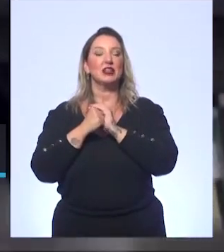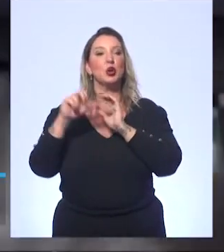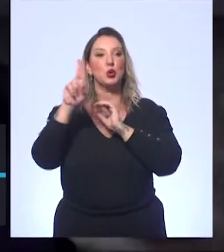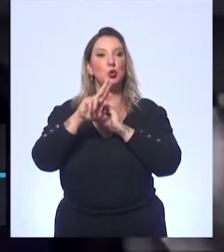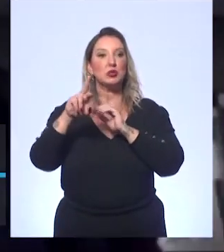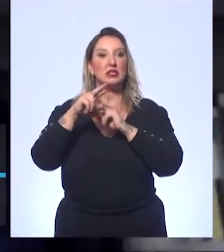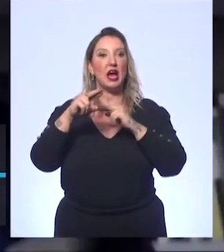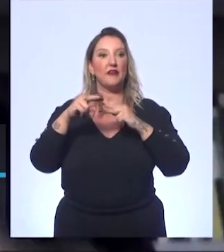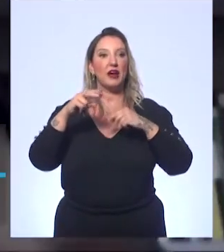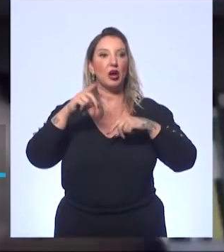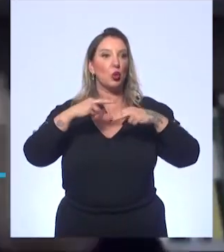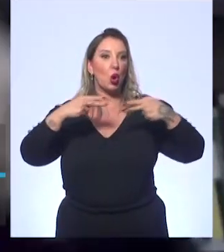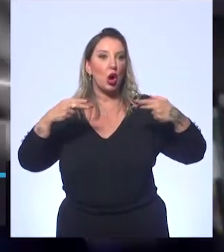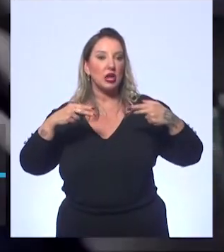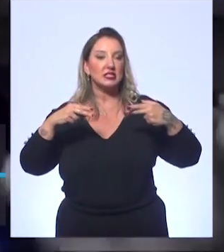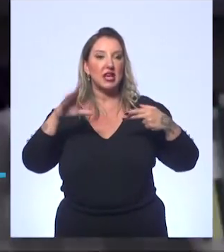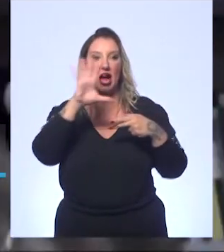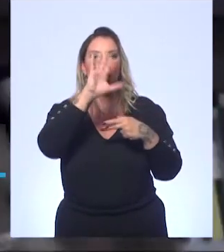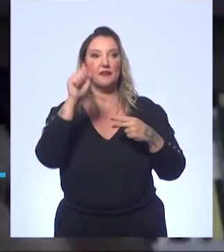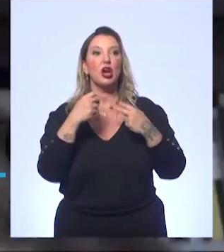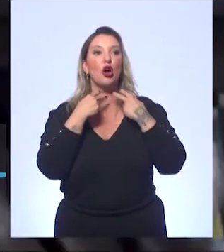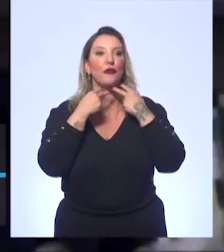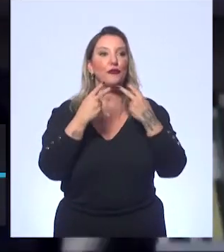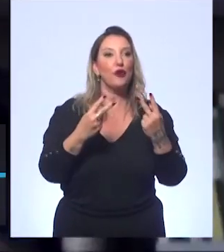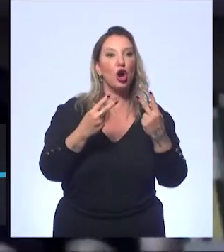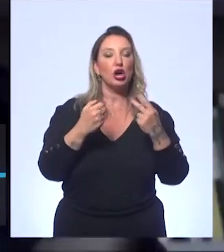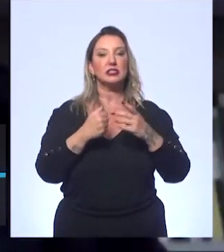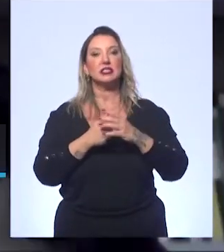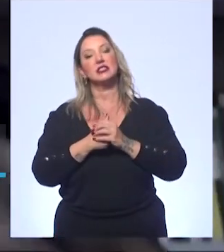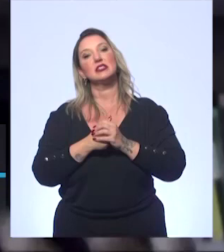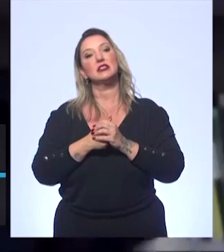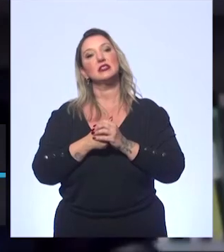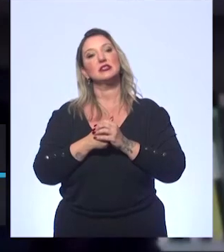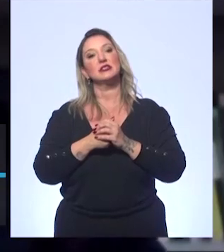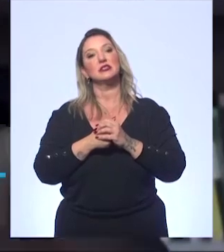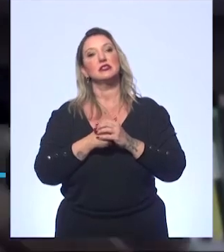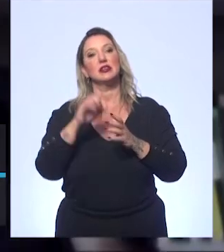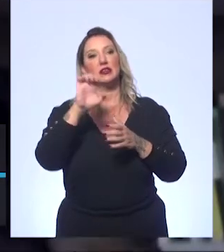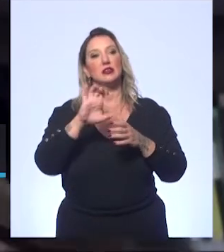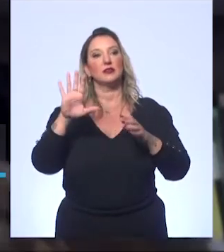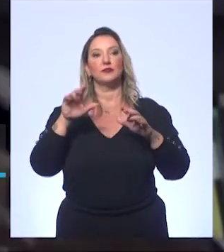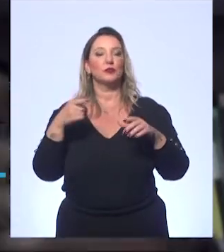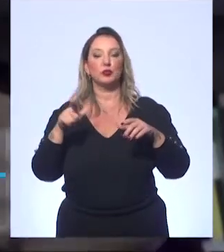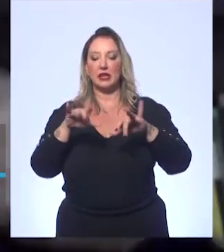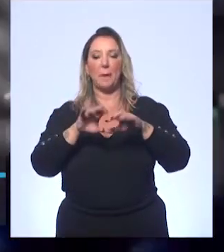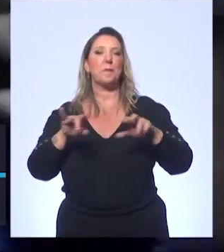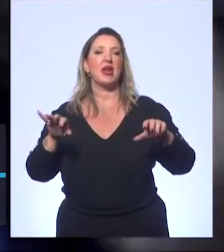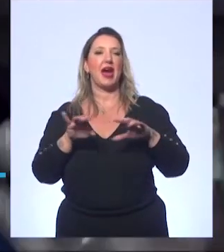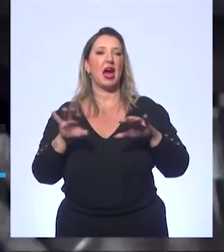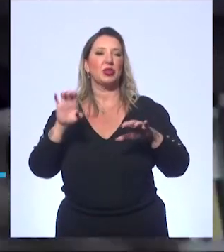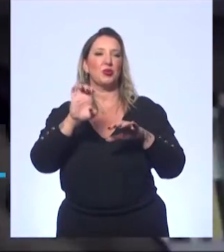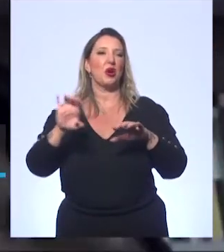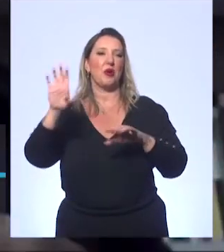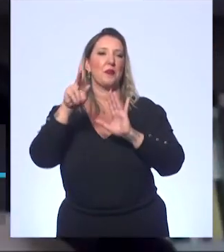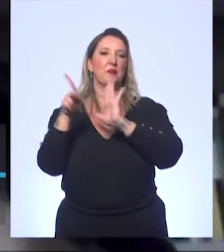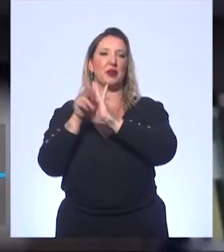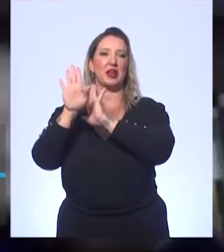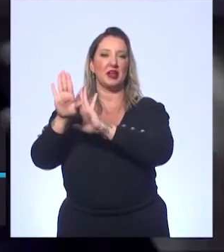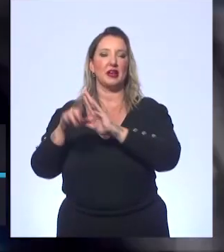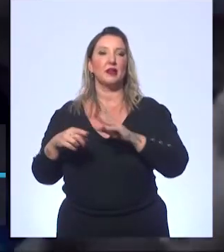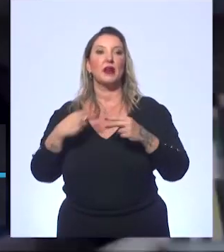instrumentos africanos, as vozes, sem aqueles instrumentos eurocêntricos como o piano, mas as vozes, sabe?